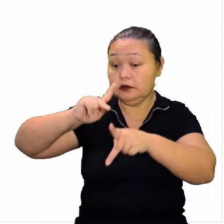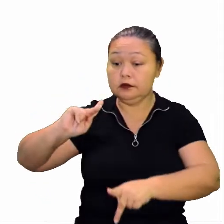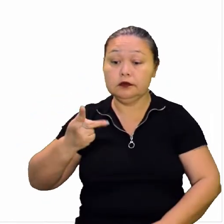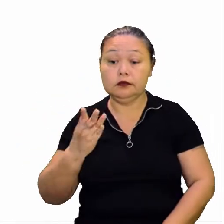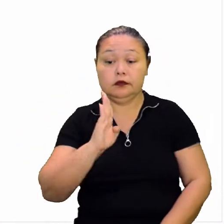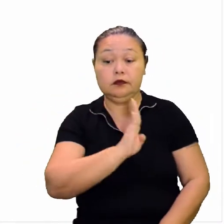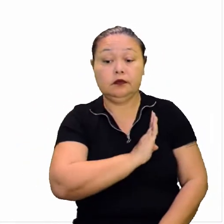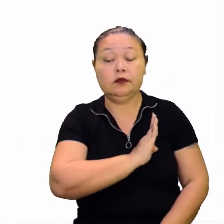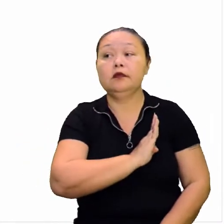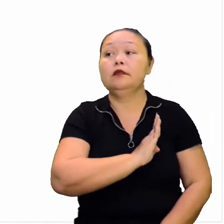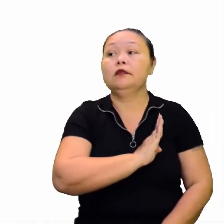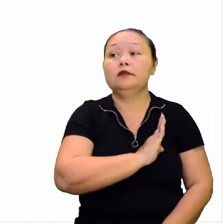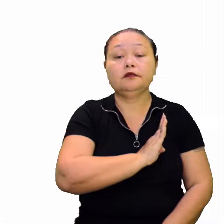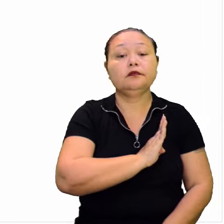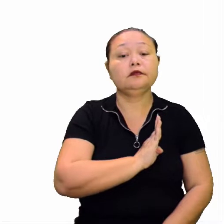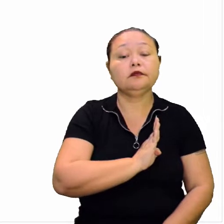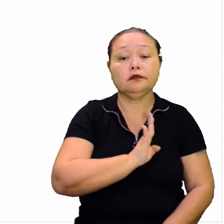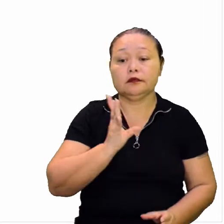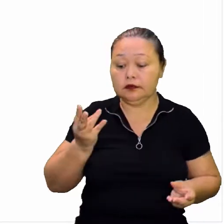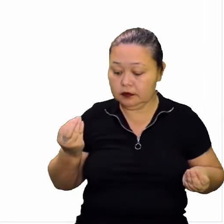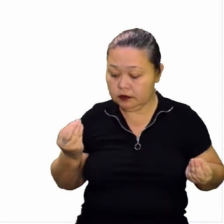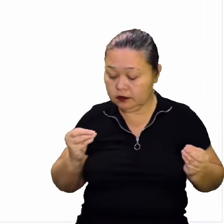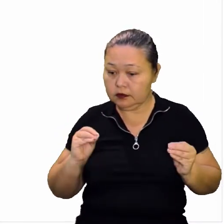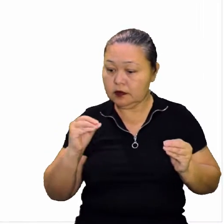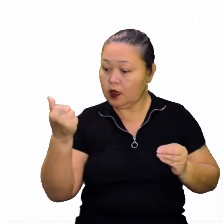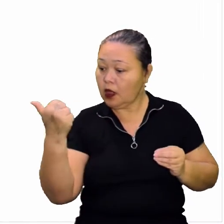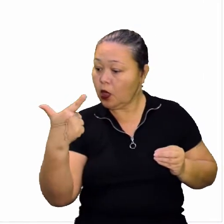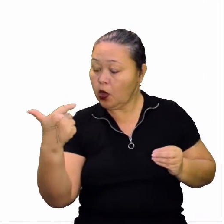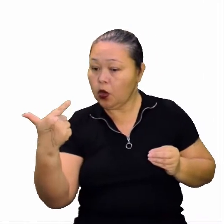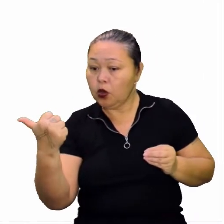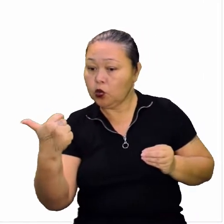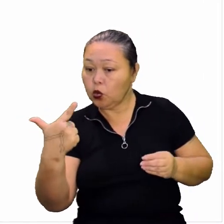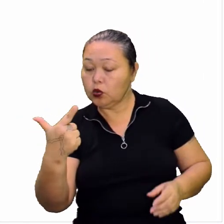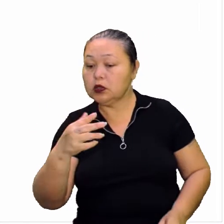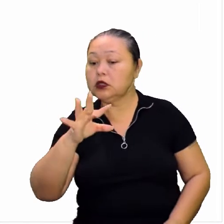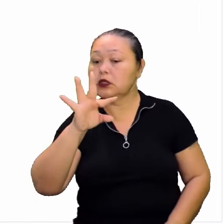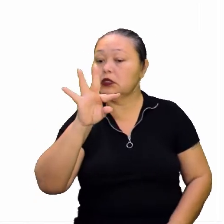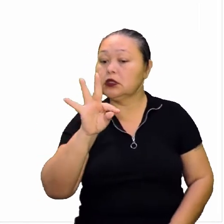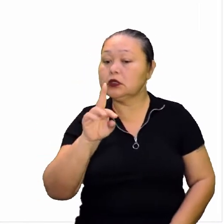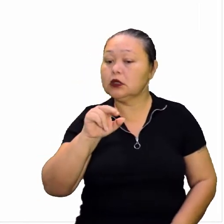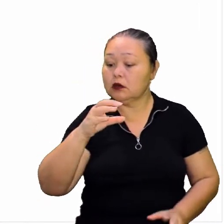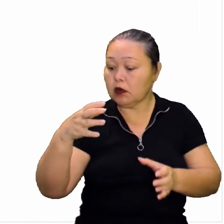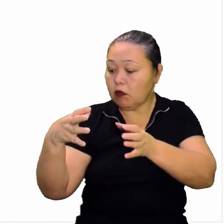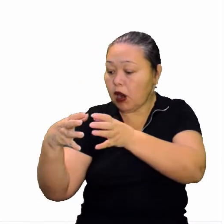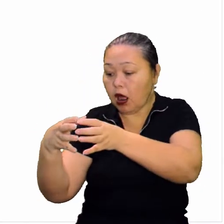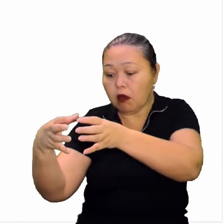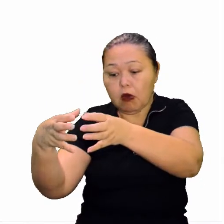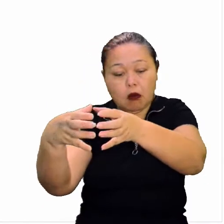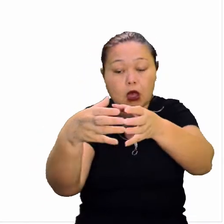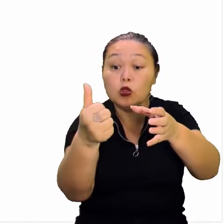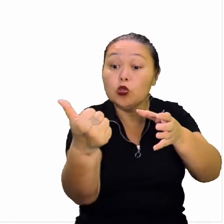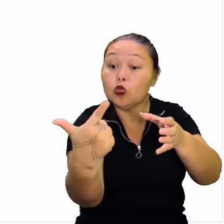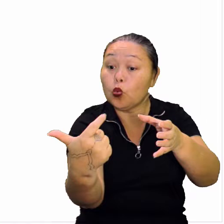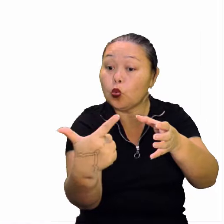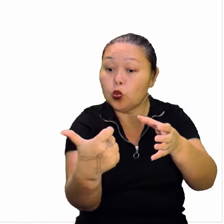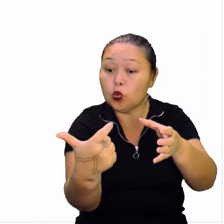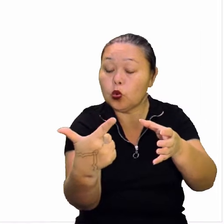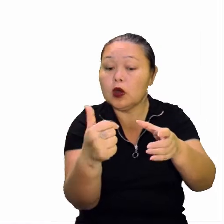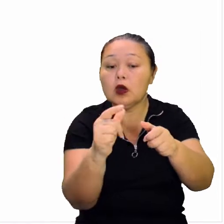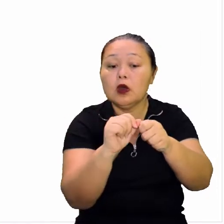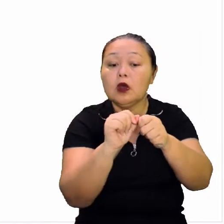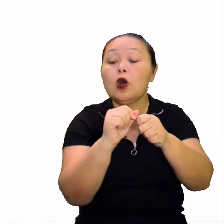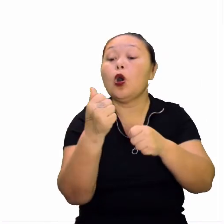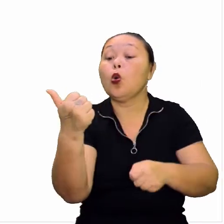é formado das 12 tribos. Essas 12 tribos foram